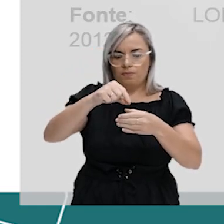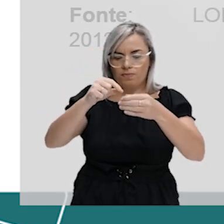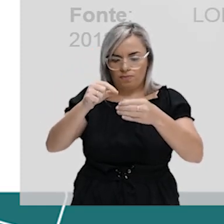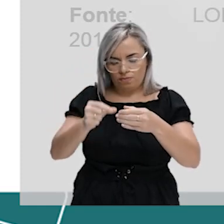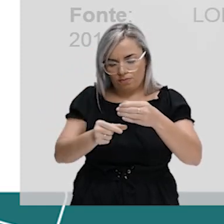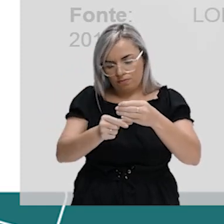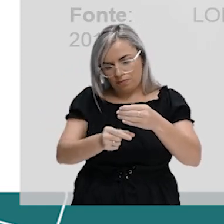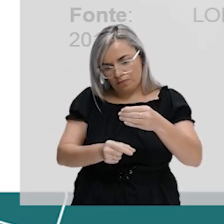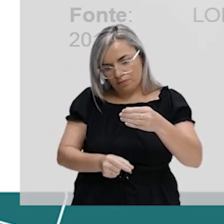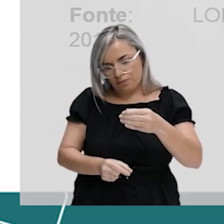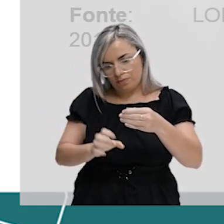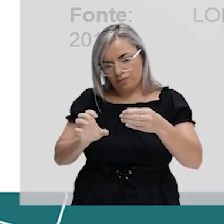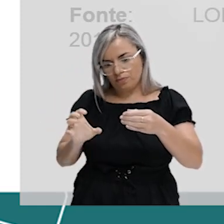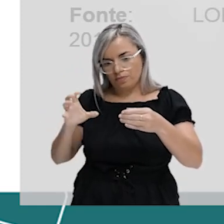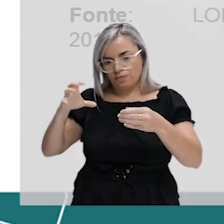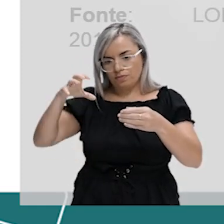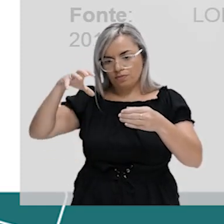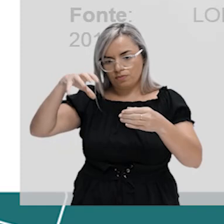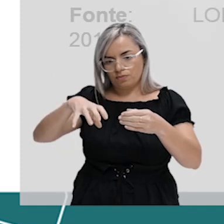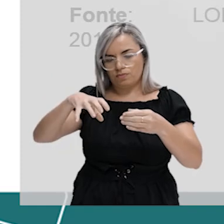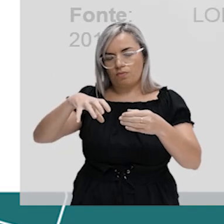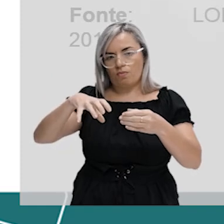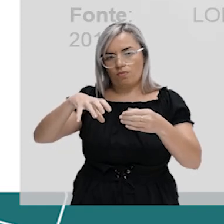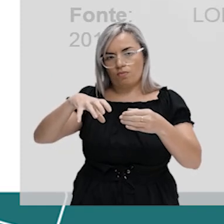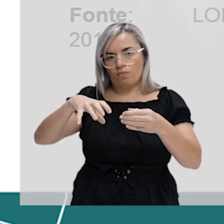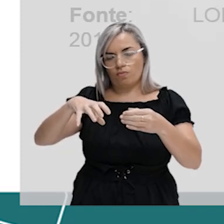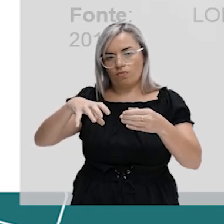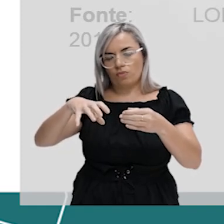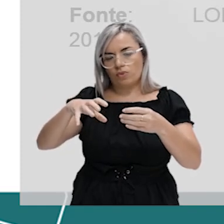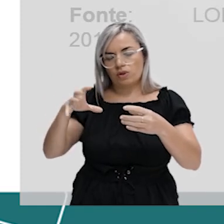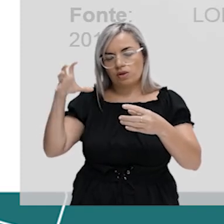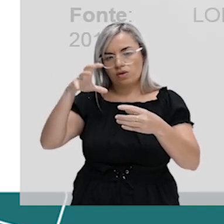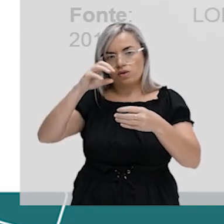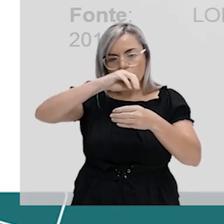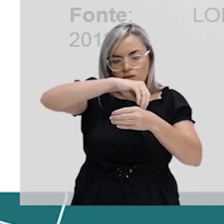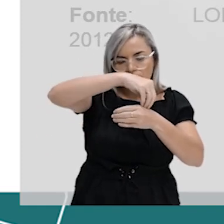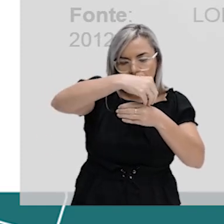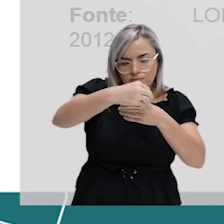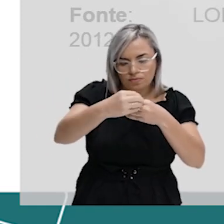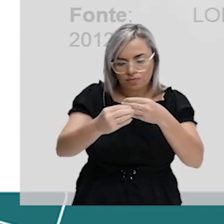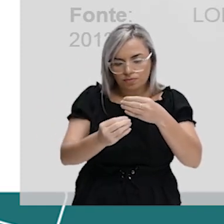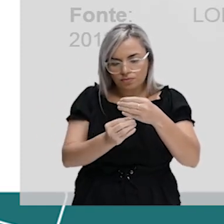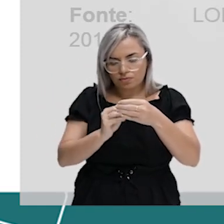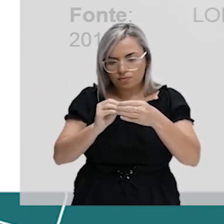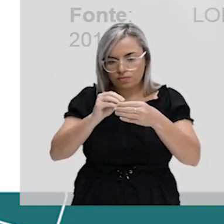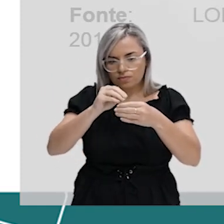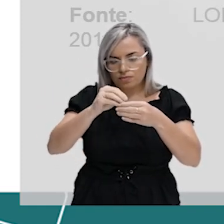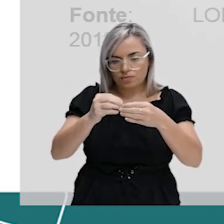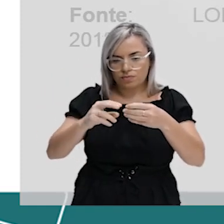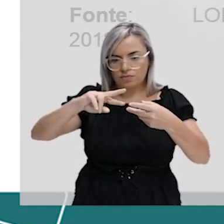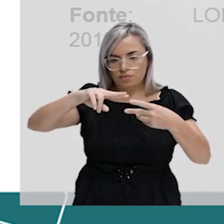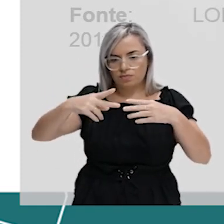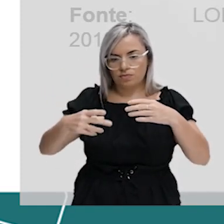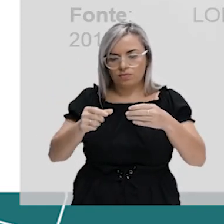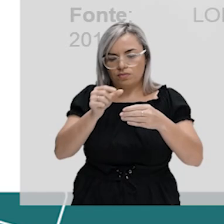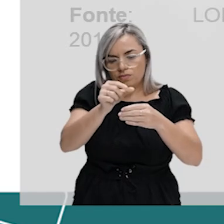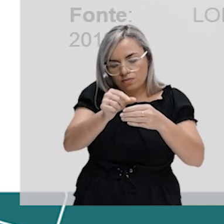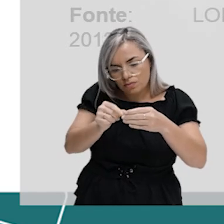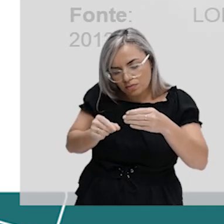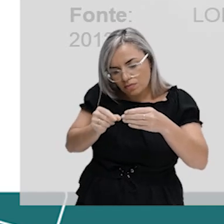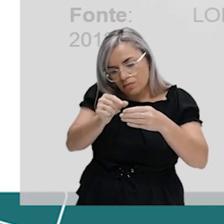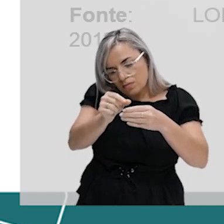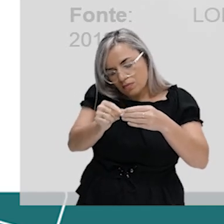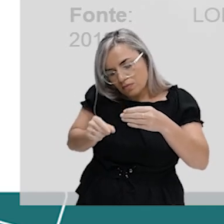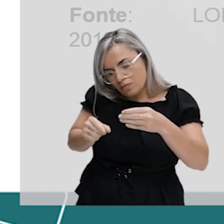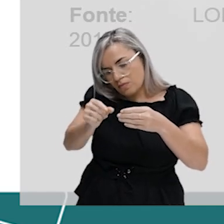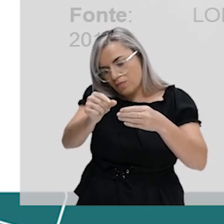tubos as enzimas. Elas vão atuar nas moléculas de DNA, cortando essas moléculas